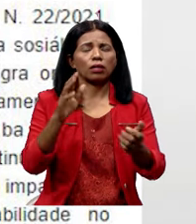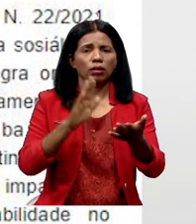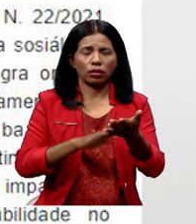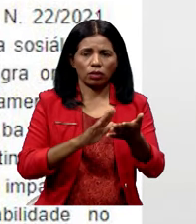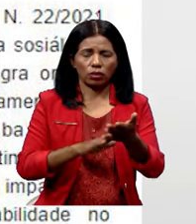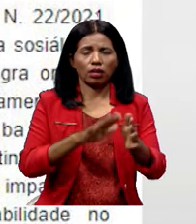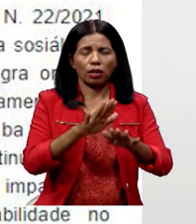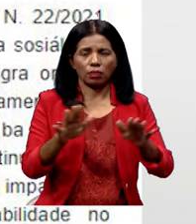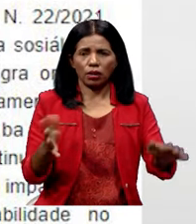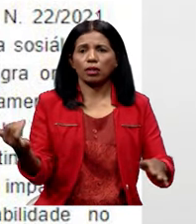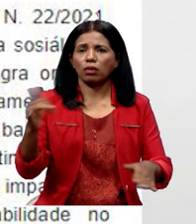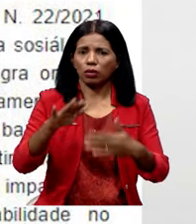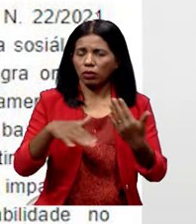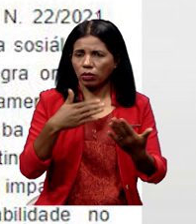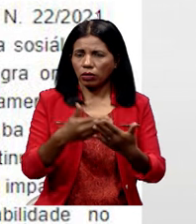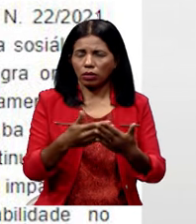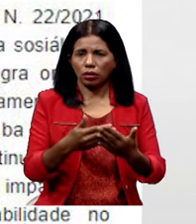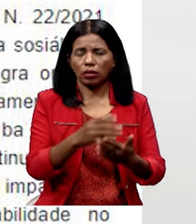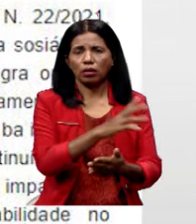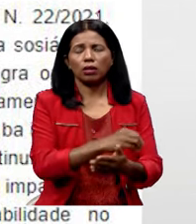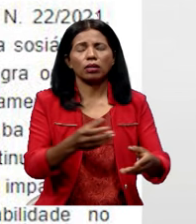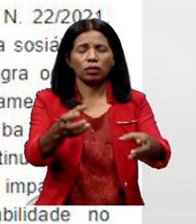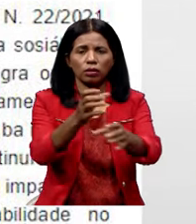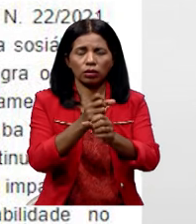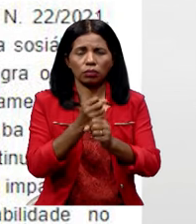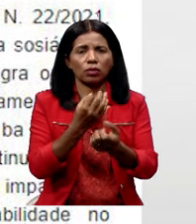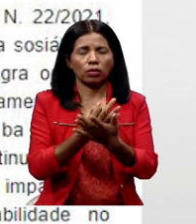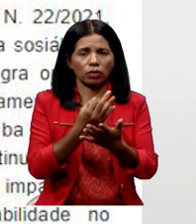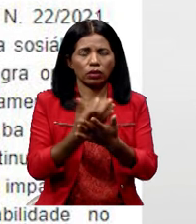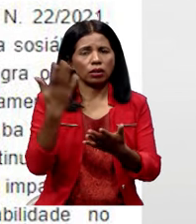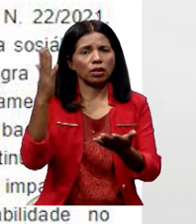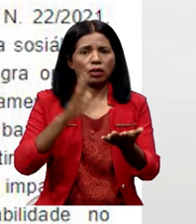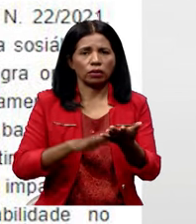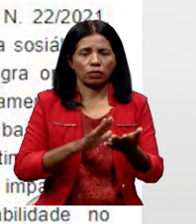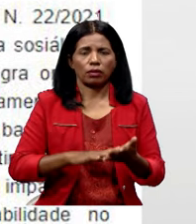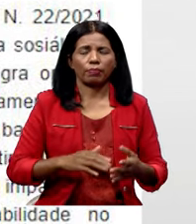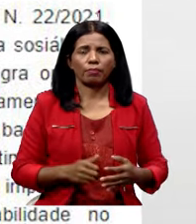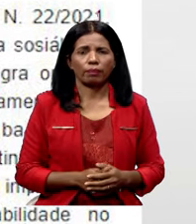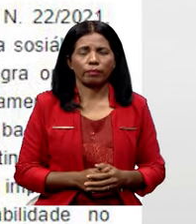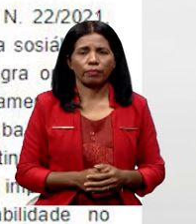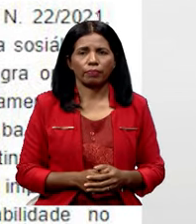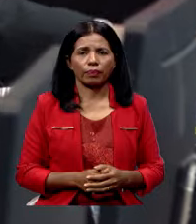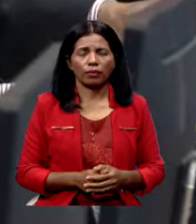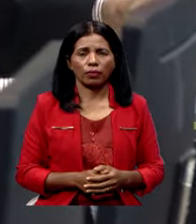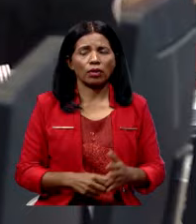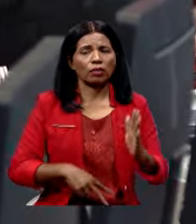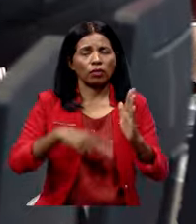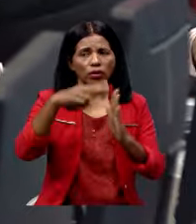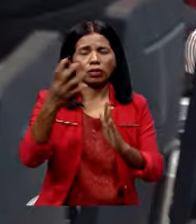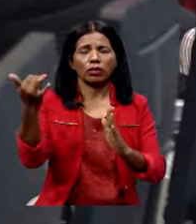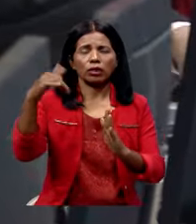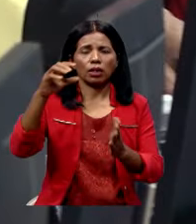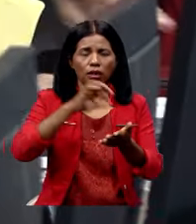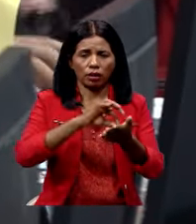balabarik beneficiário sira, nune incentiva sira nia frequência escolar. Além de né, valor sira nebe destina